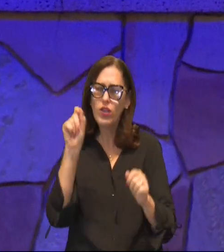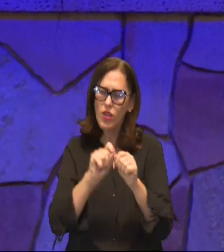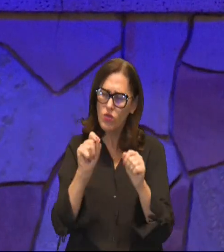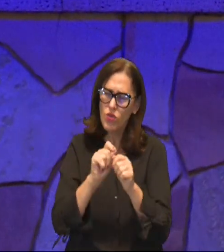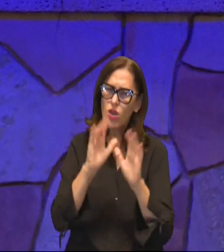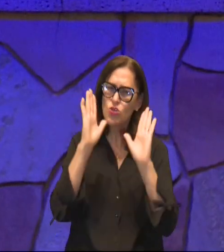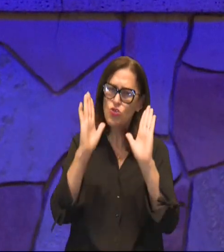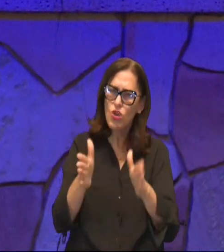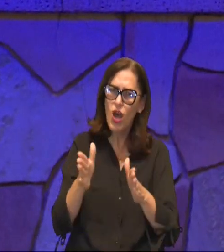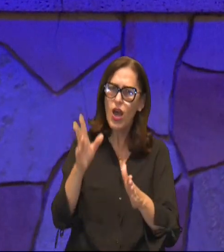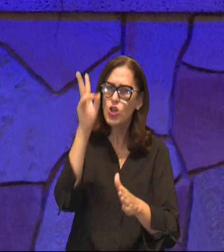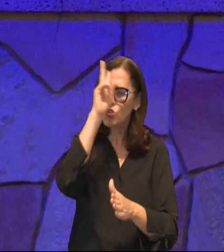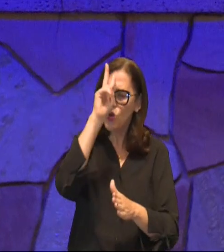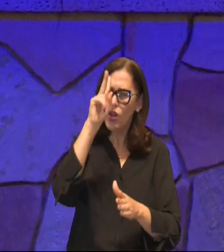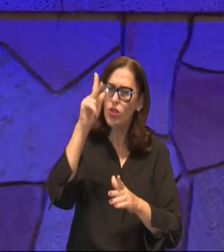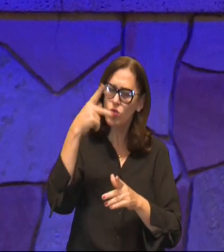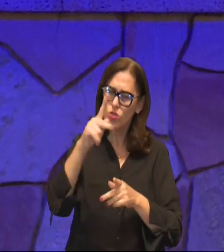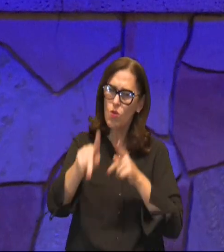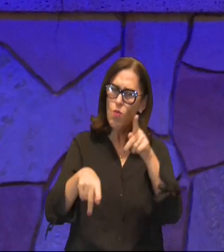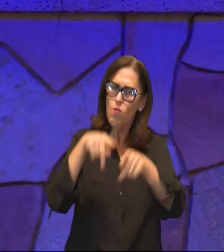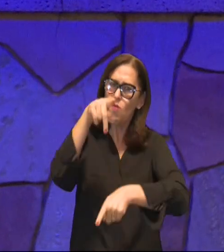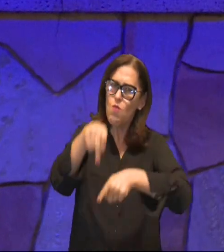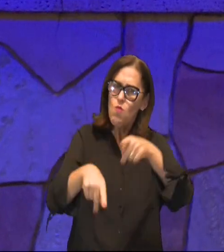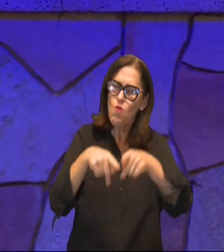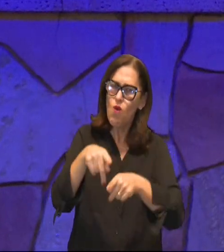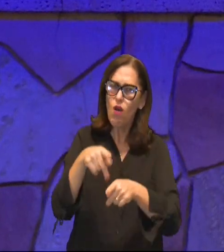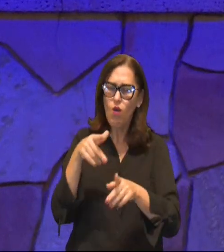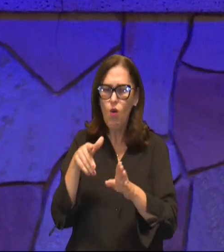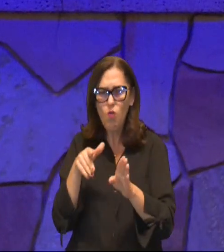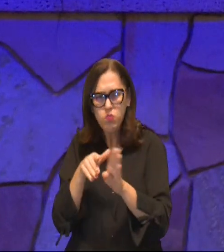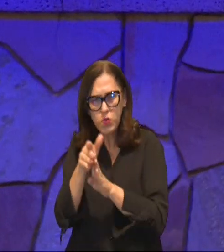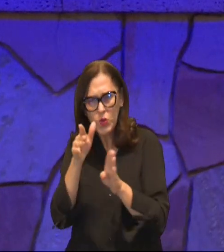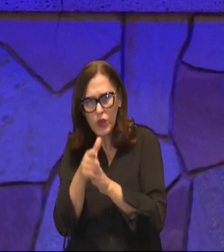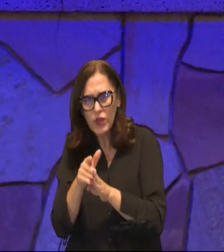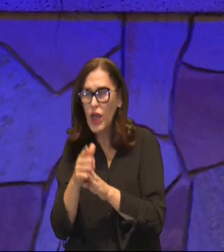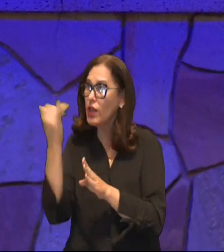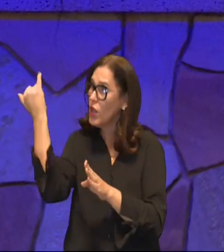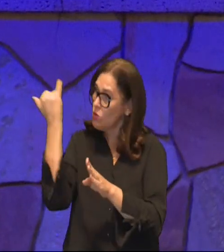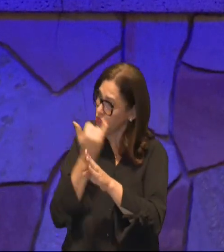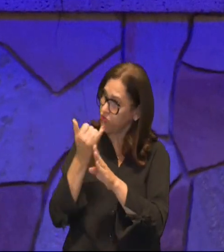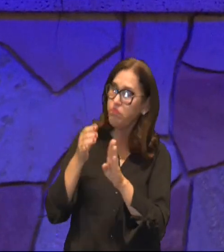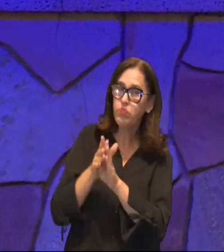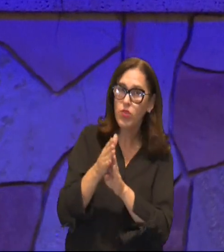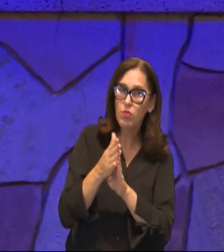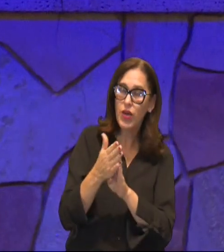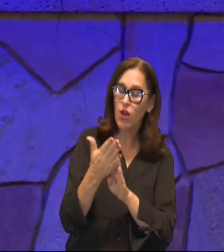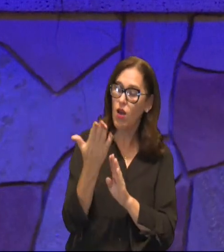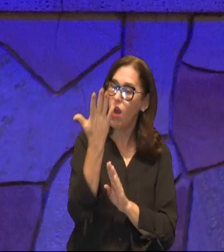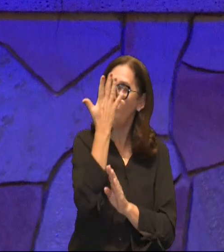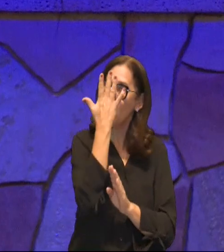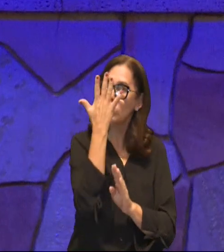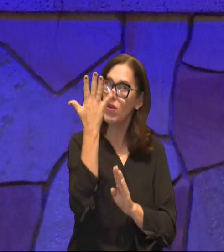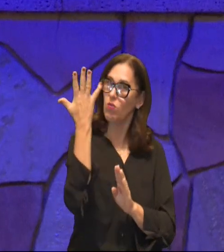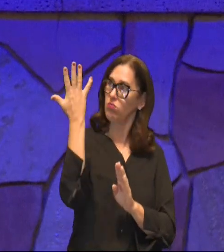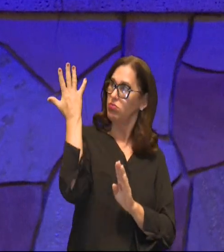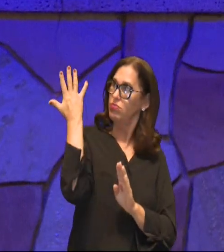feito na história do seu povo, e olhando orientado pelo próprio Deus para o retrovisor da